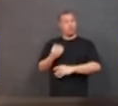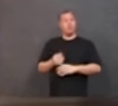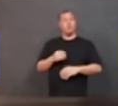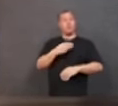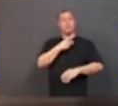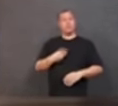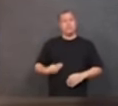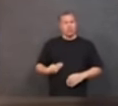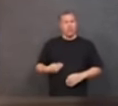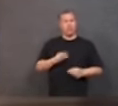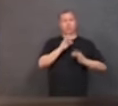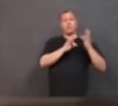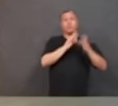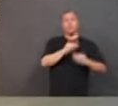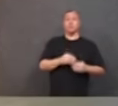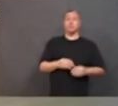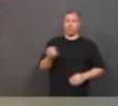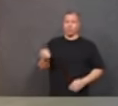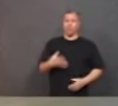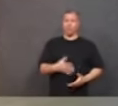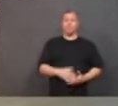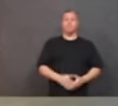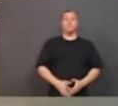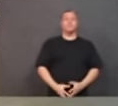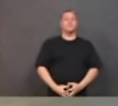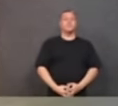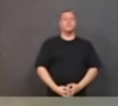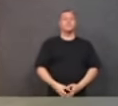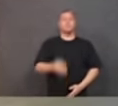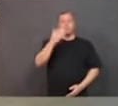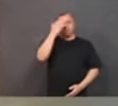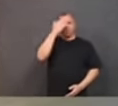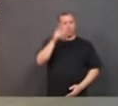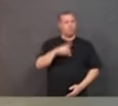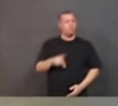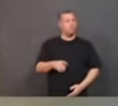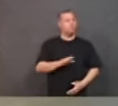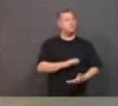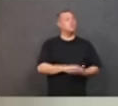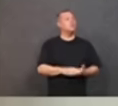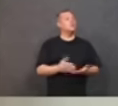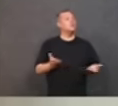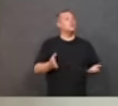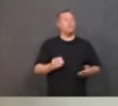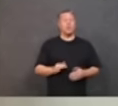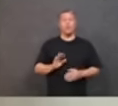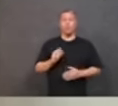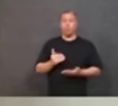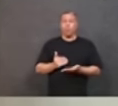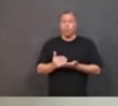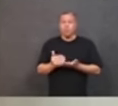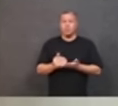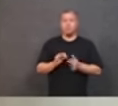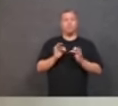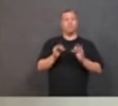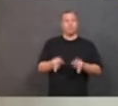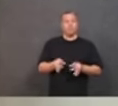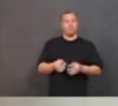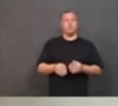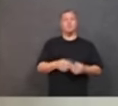meus 4 anos. Professor Arquimedes, nós damos continuidade então, já partindo para a reta final, o candidato 2